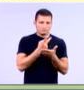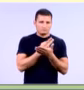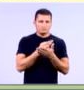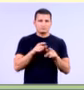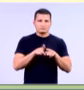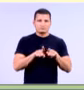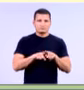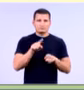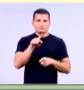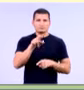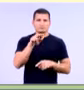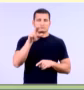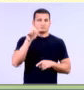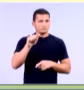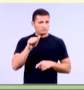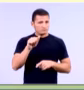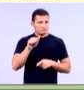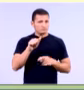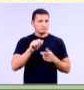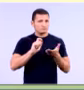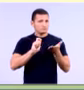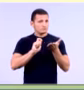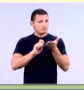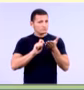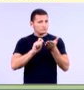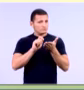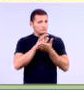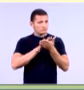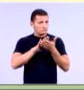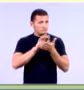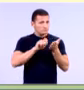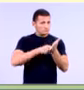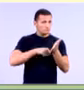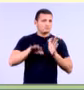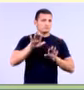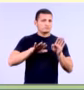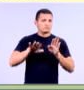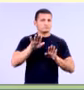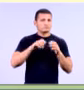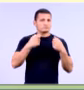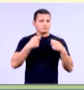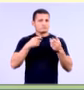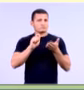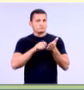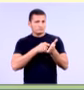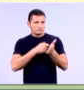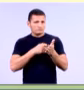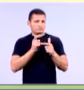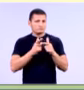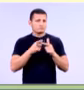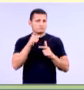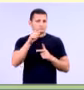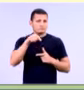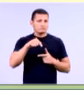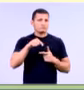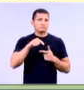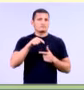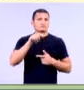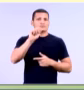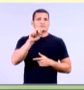nunca deve deixar de assinar as suas mensagens, porque você é autor delas. E com isso você